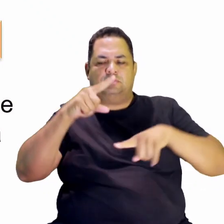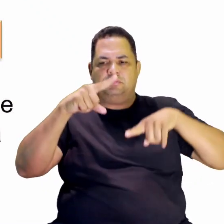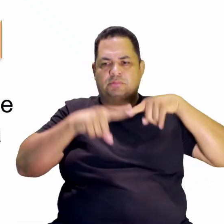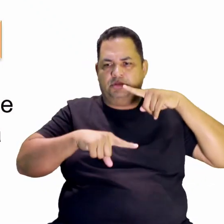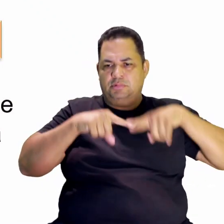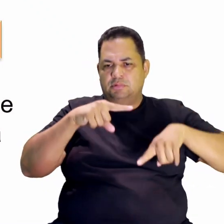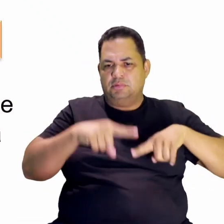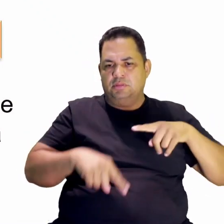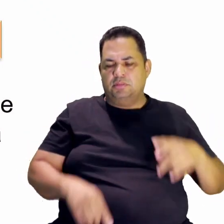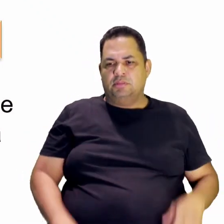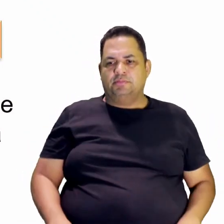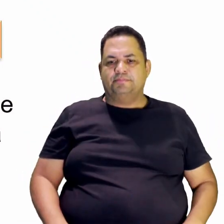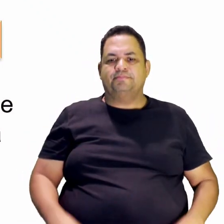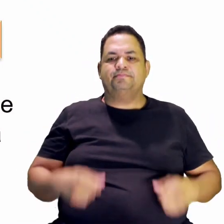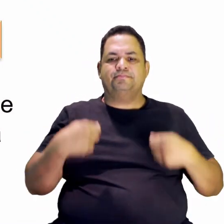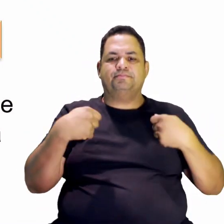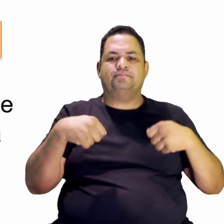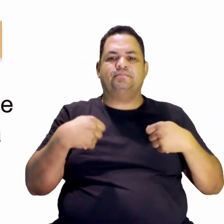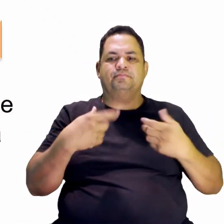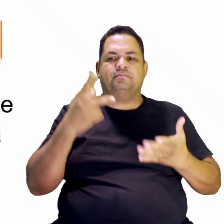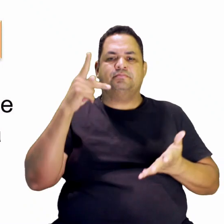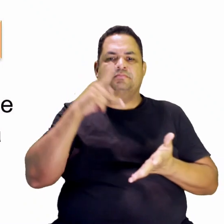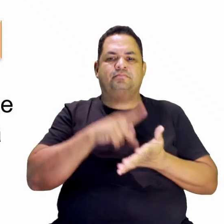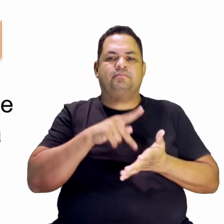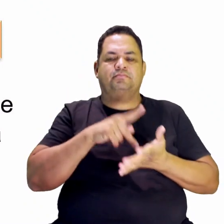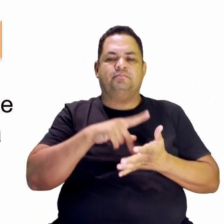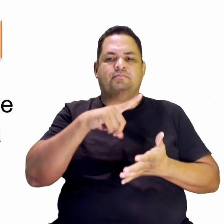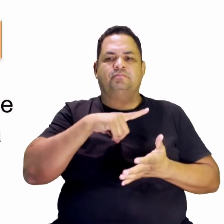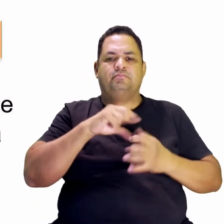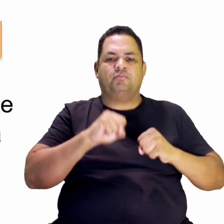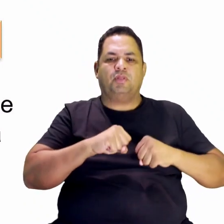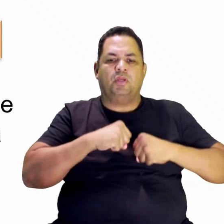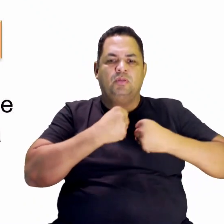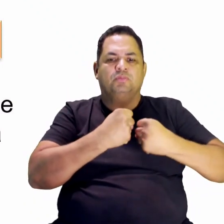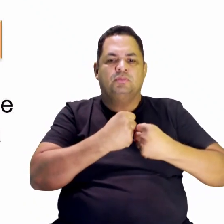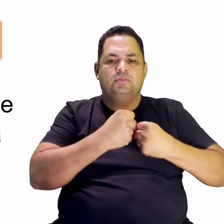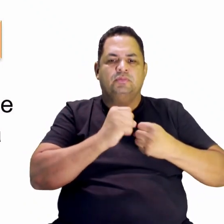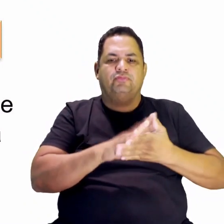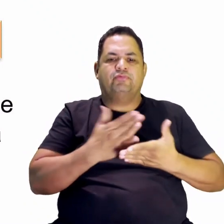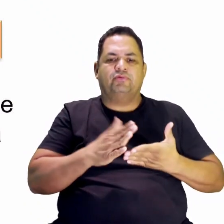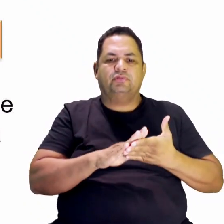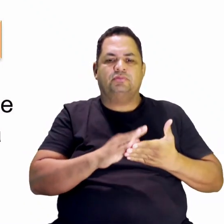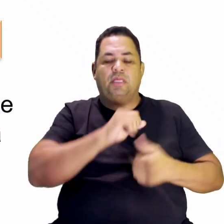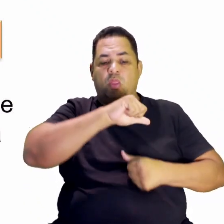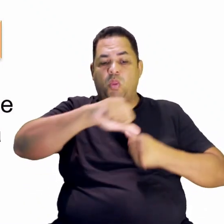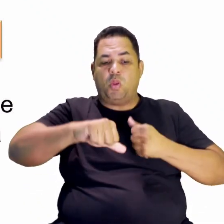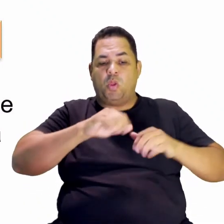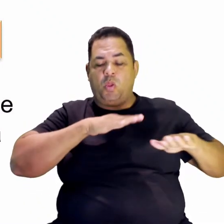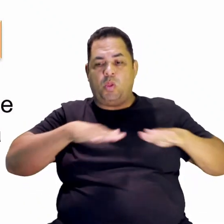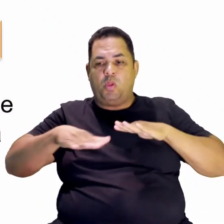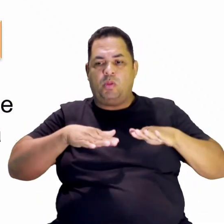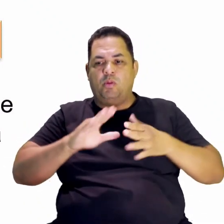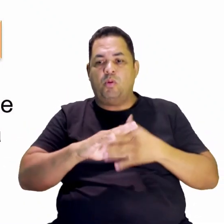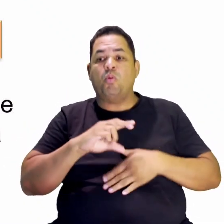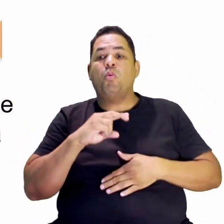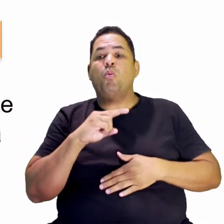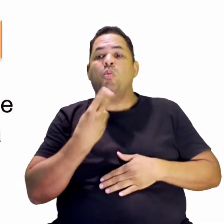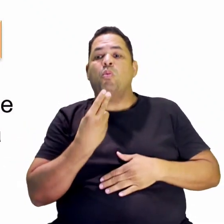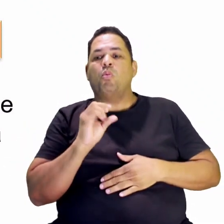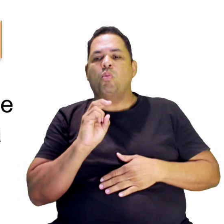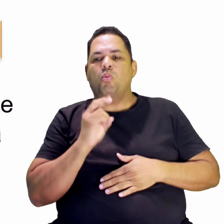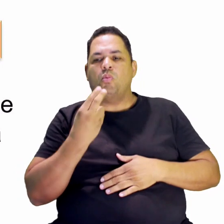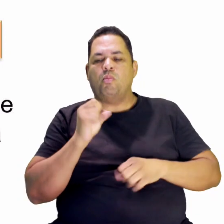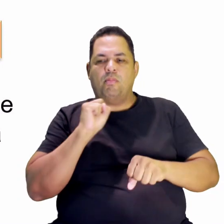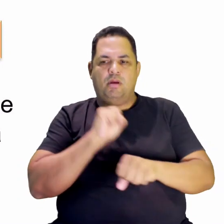se vencer a inércia é necessário, na verdade, que haja uma força para tirar esse corpo do seu estado de movimento ou seu estado de repouso. E